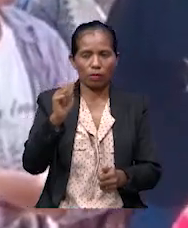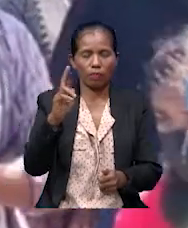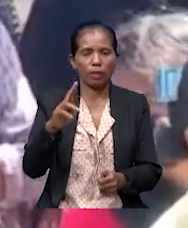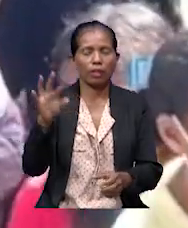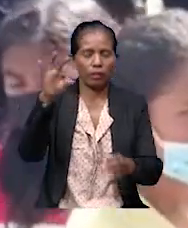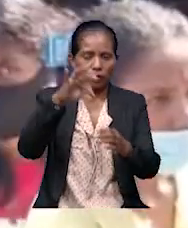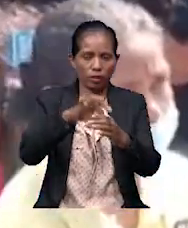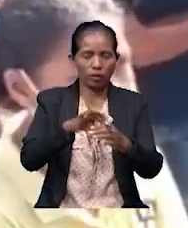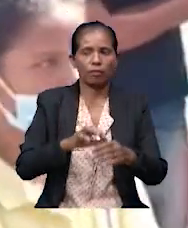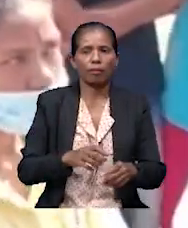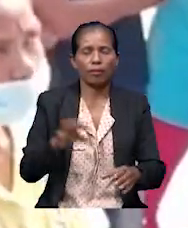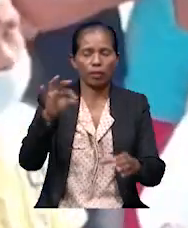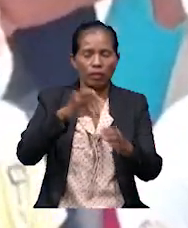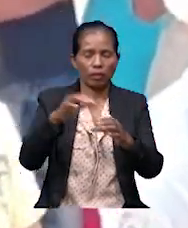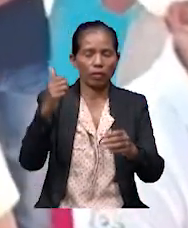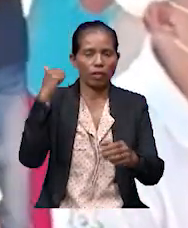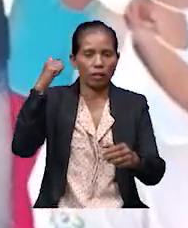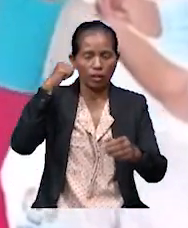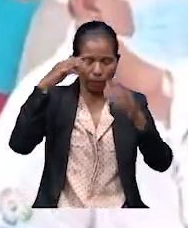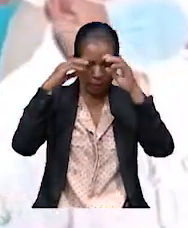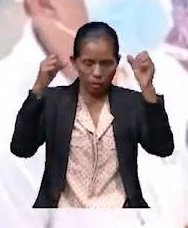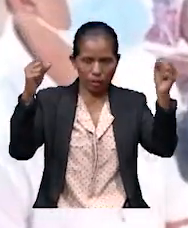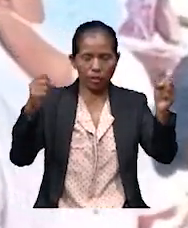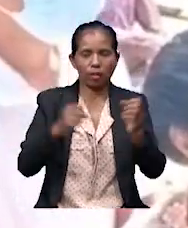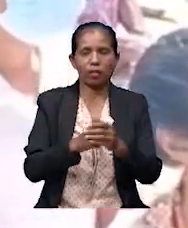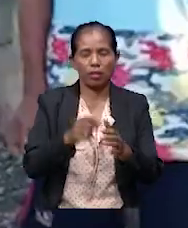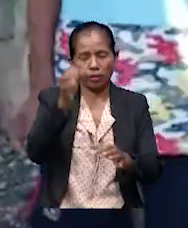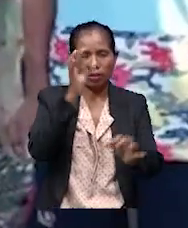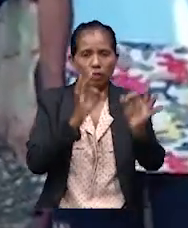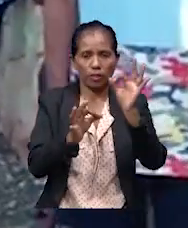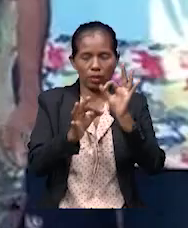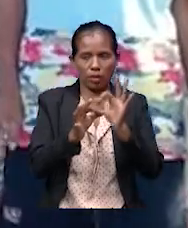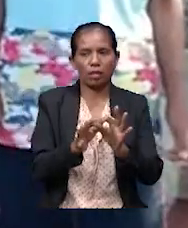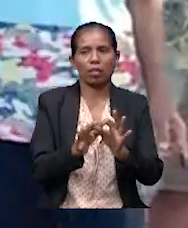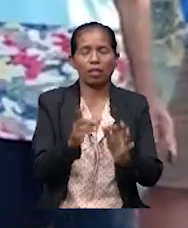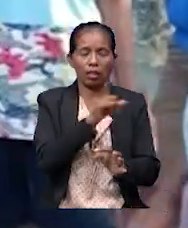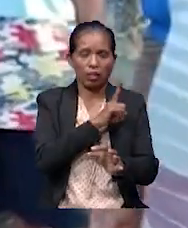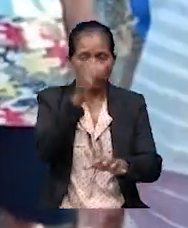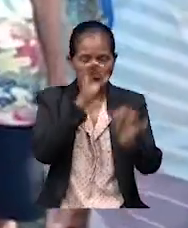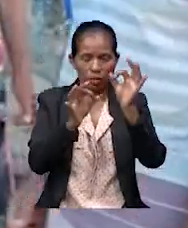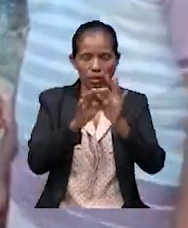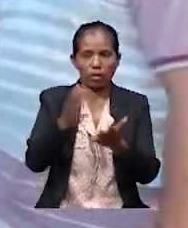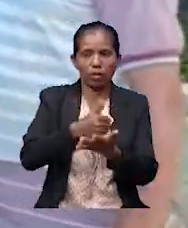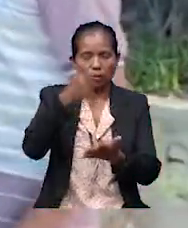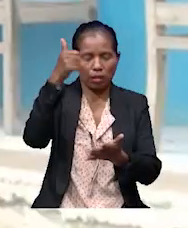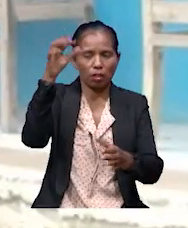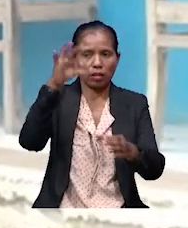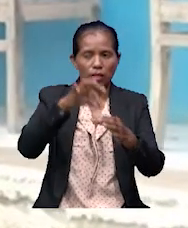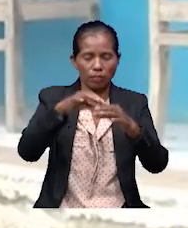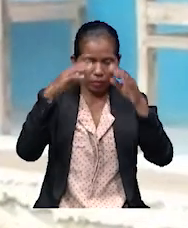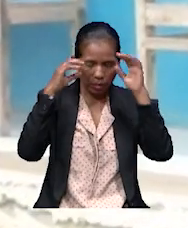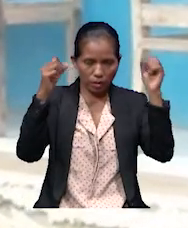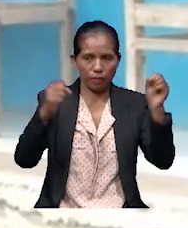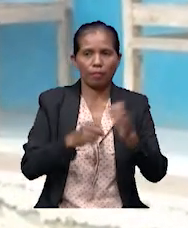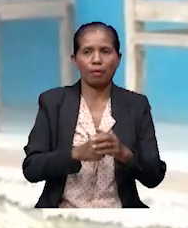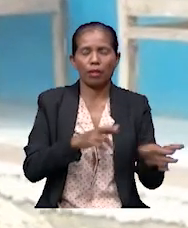vota candidato presidente Republika Leranan Timur fir angkatak semanan eleison presidensial tinanem. Leranan Timur